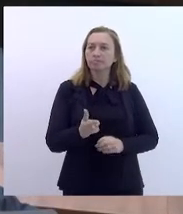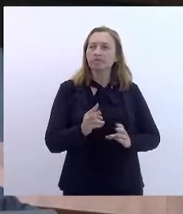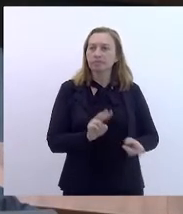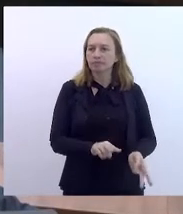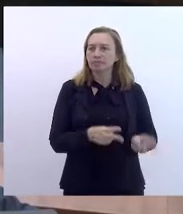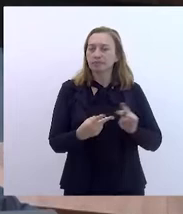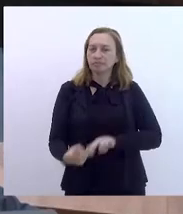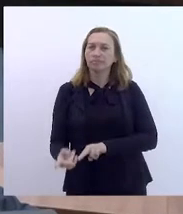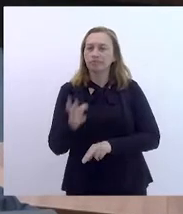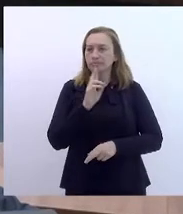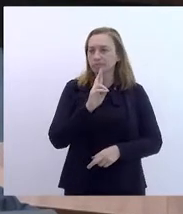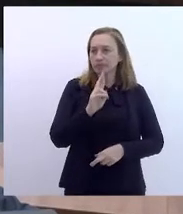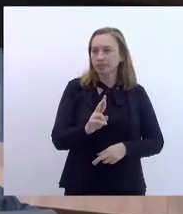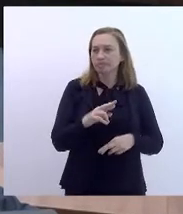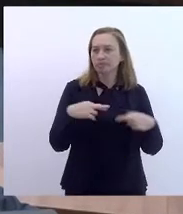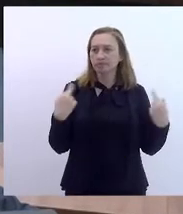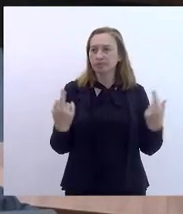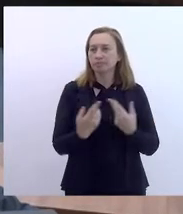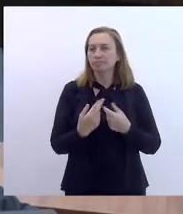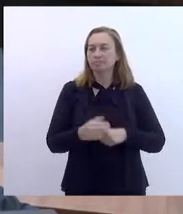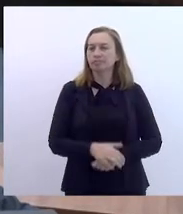tão diencia